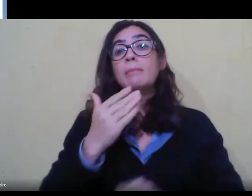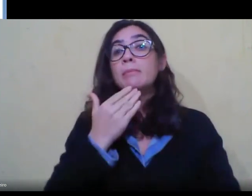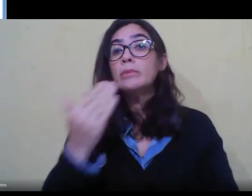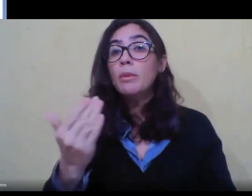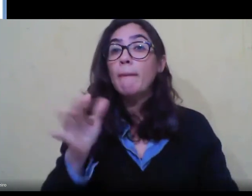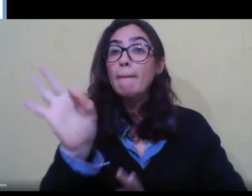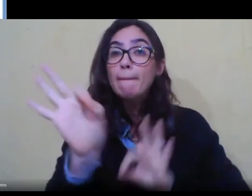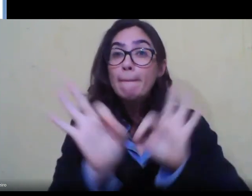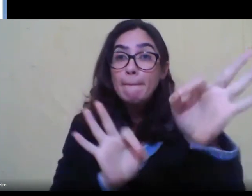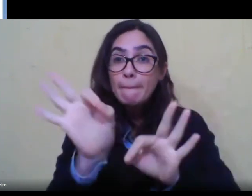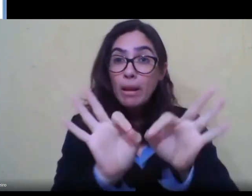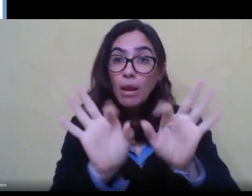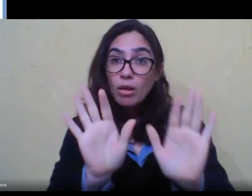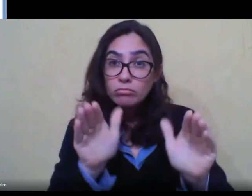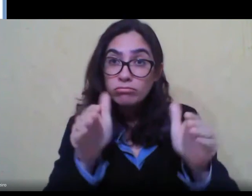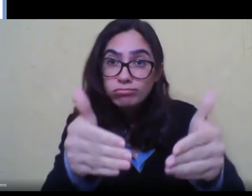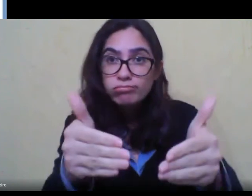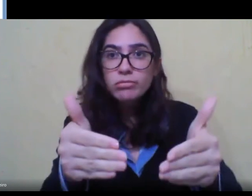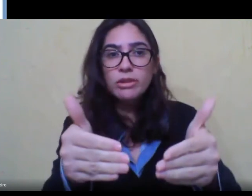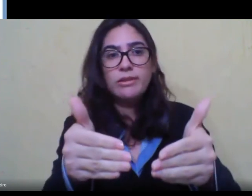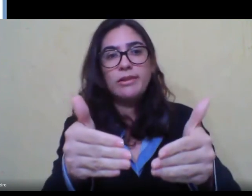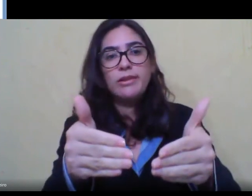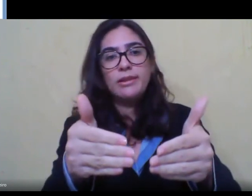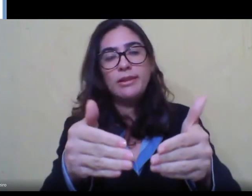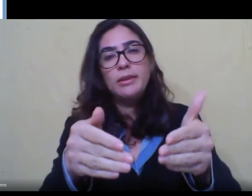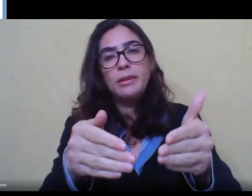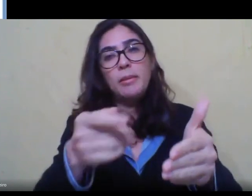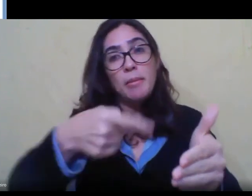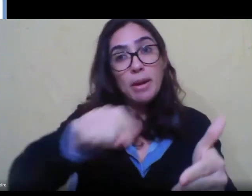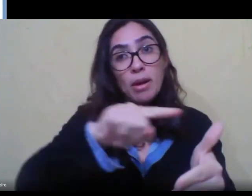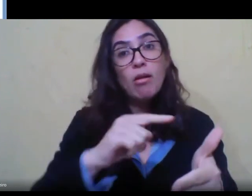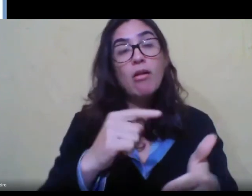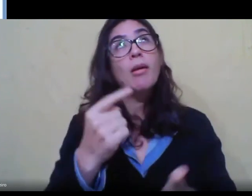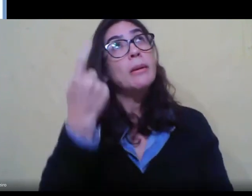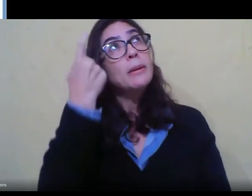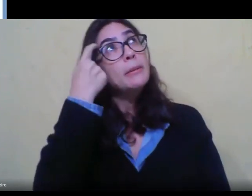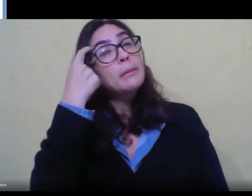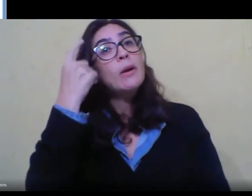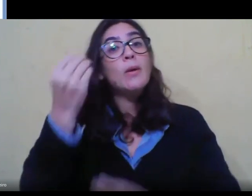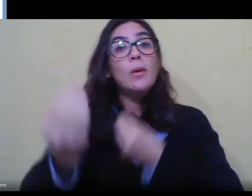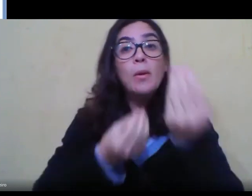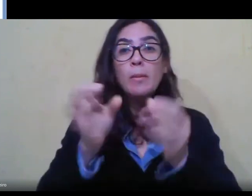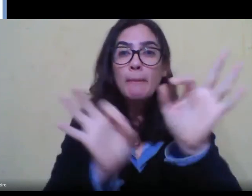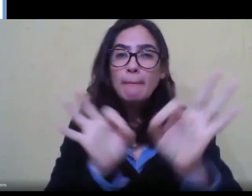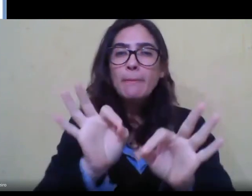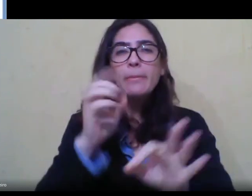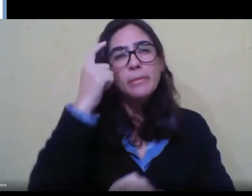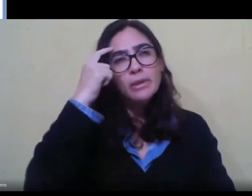para a gente a pensar aos projetos pedagógicos nossos também.